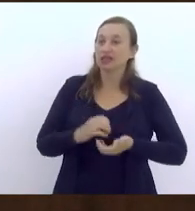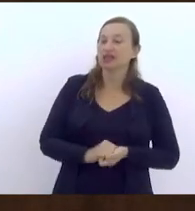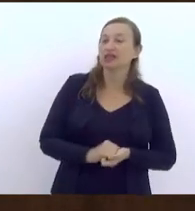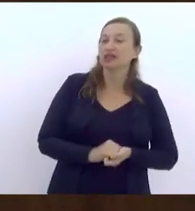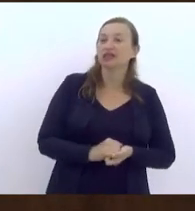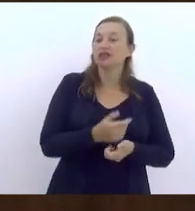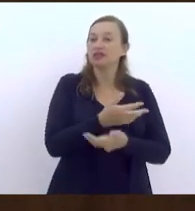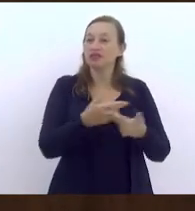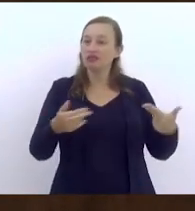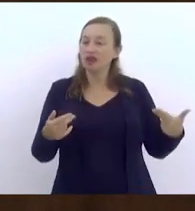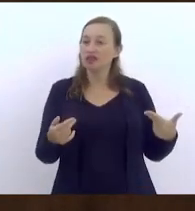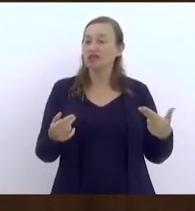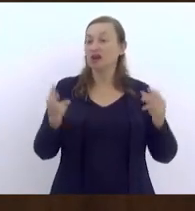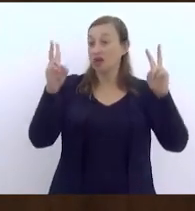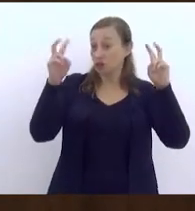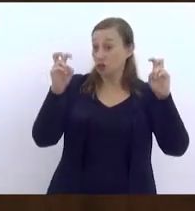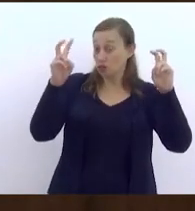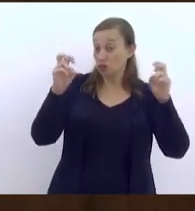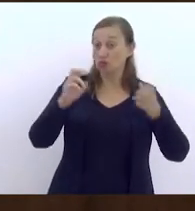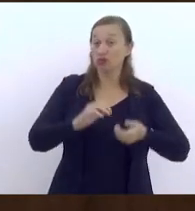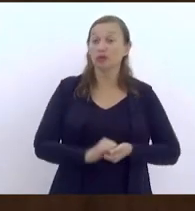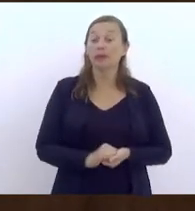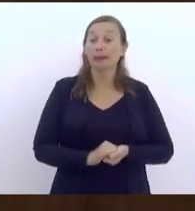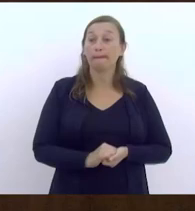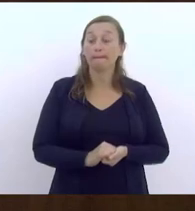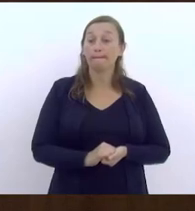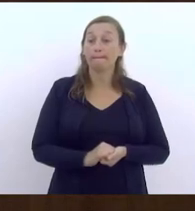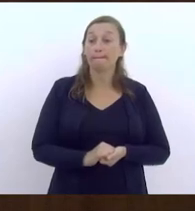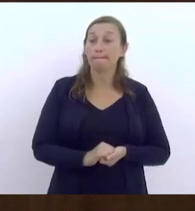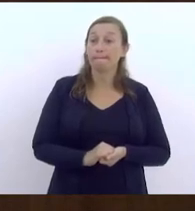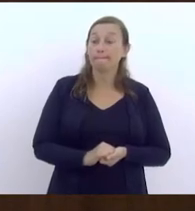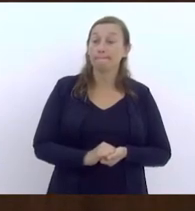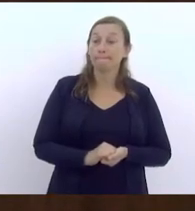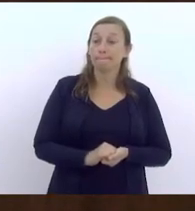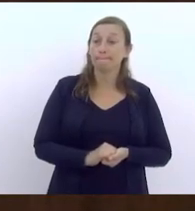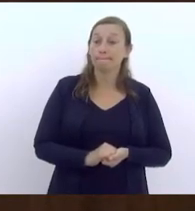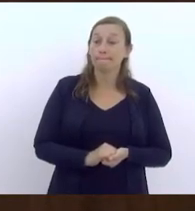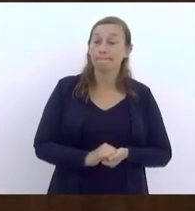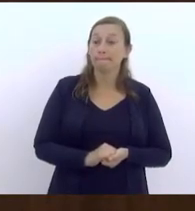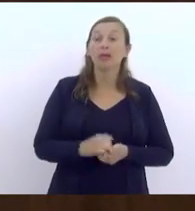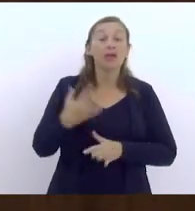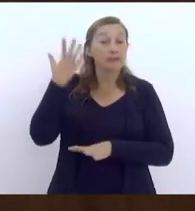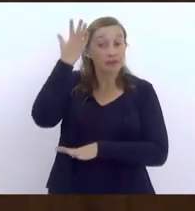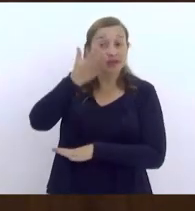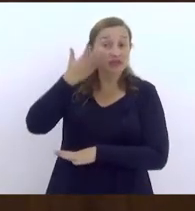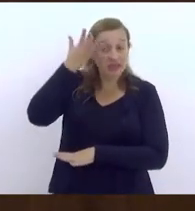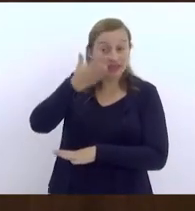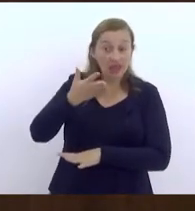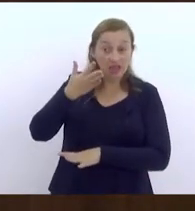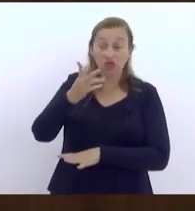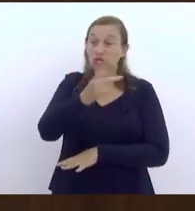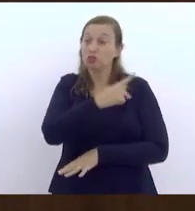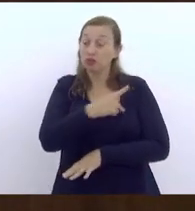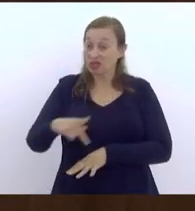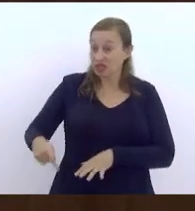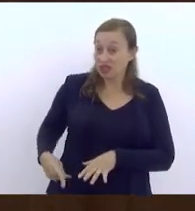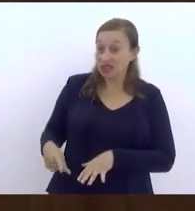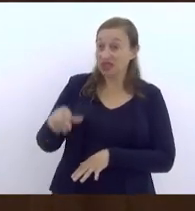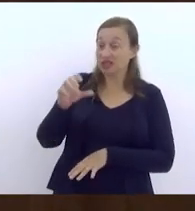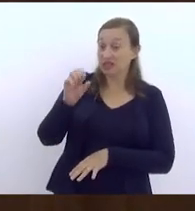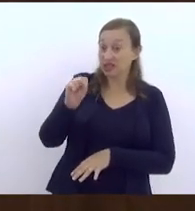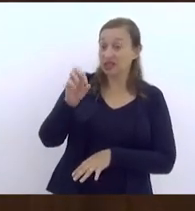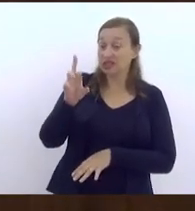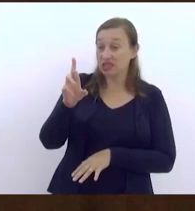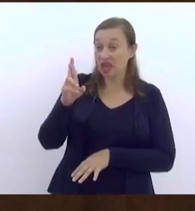salariais, felizmente, acabaram. A forte mensagem do presidente Sérgio Batti foi o compromisso